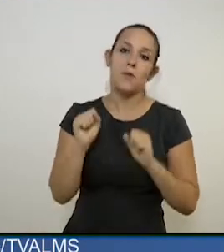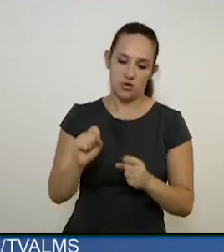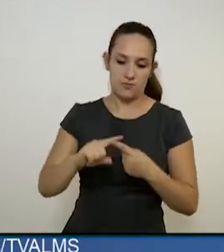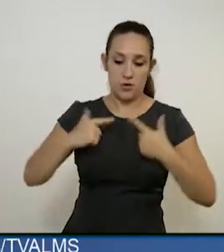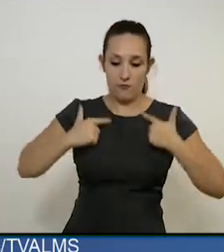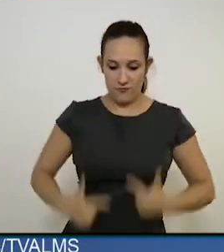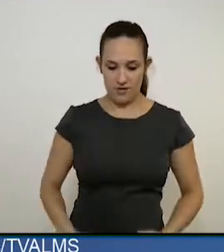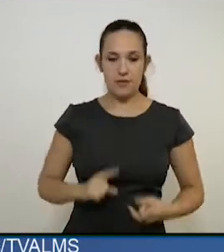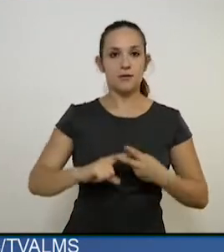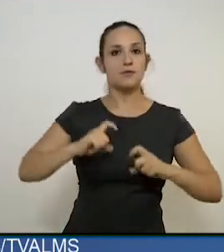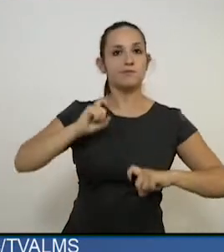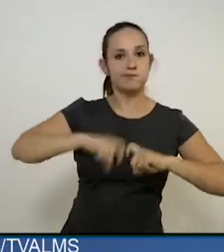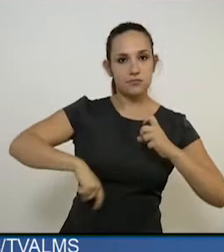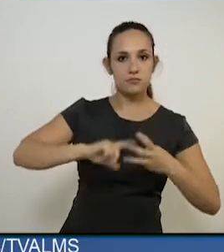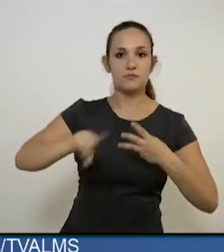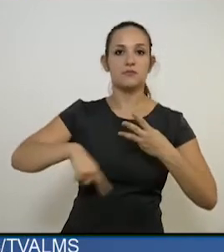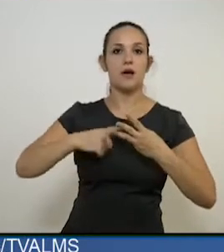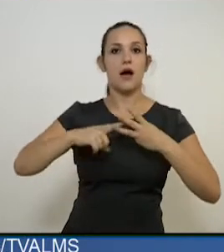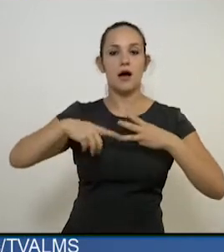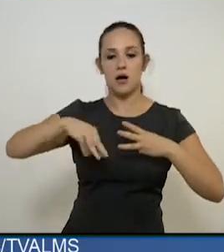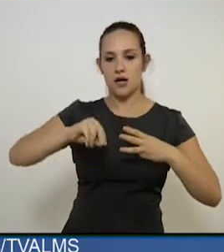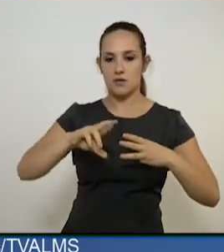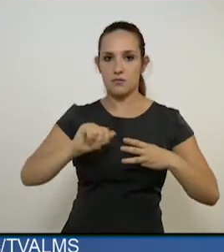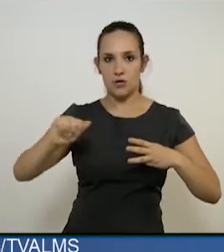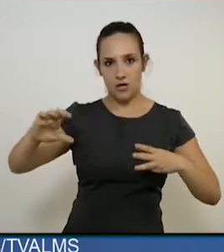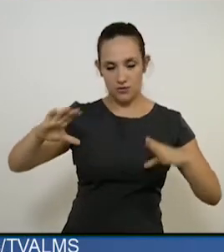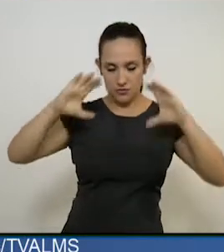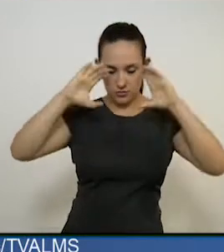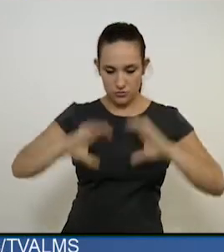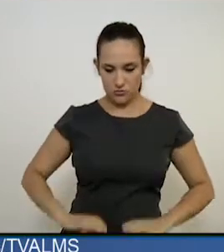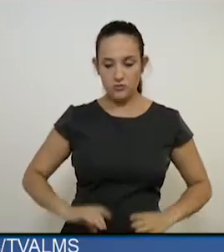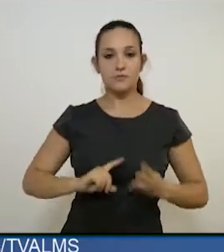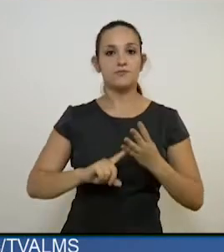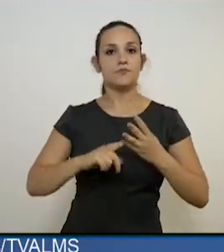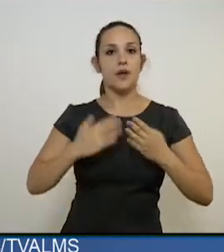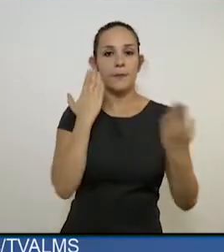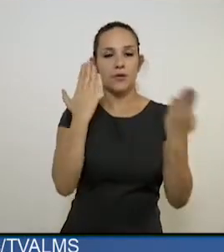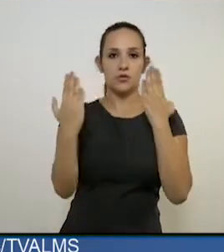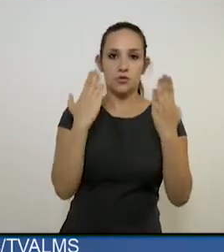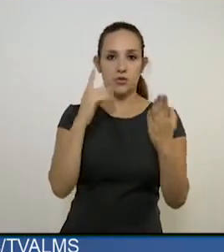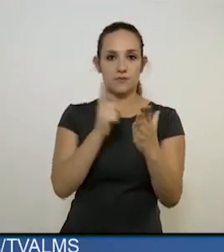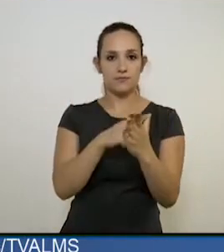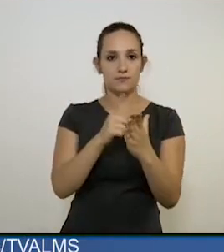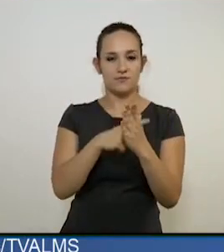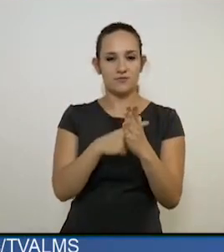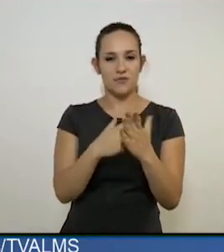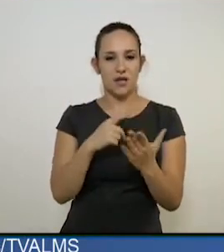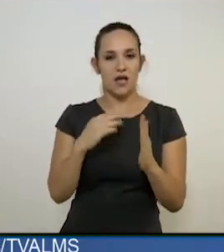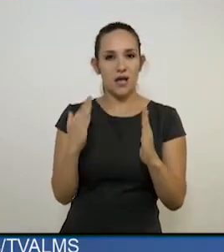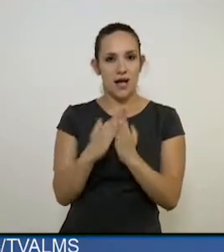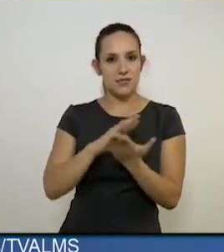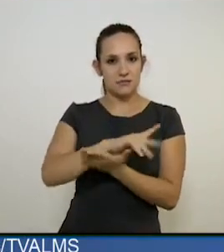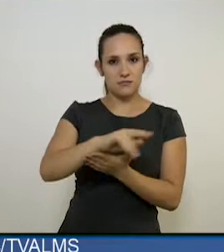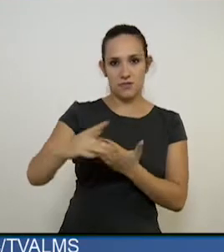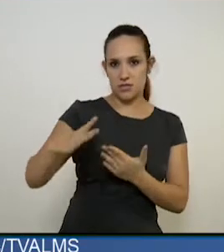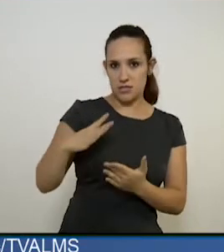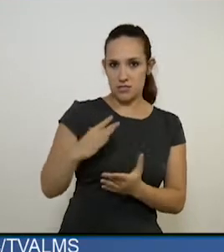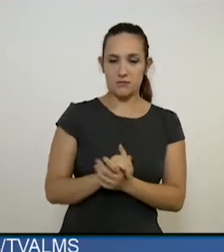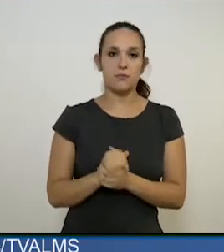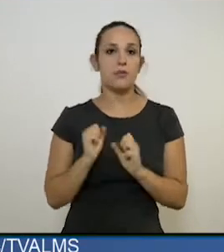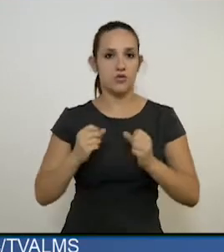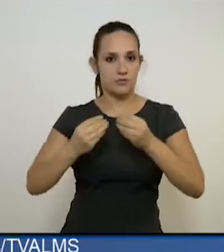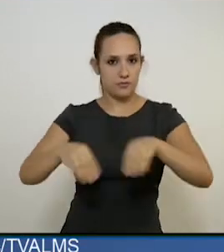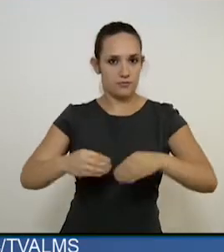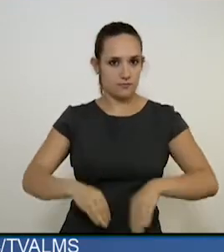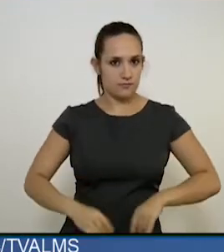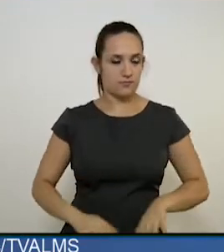física, sexual, moral, psicológica e patrimonial, atingindo todas as classes sociais.